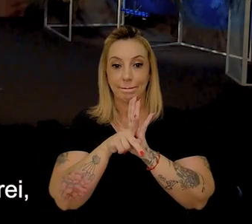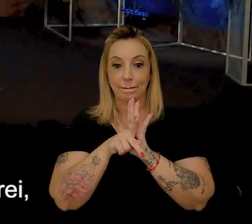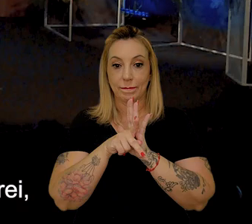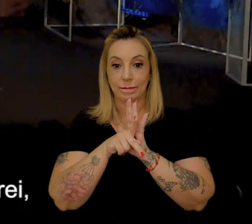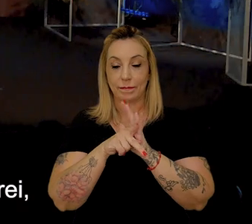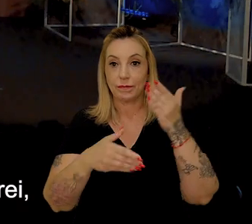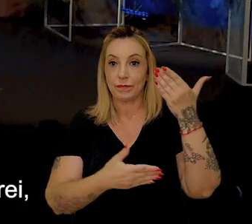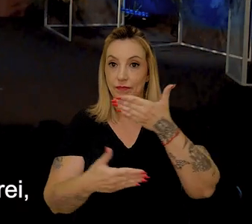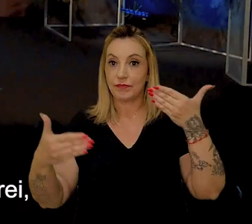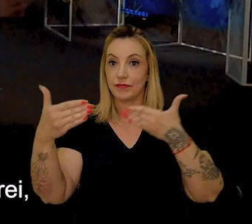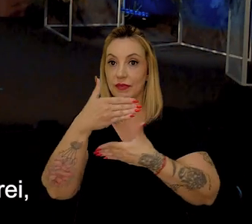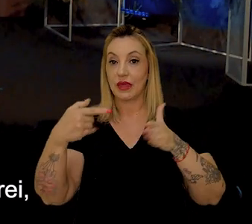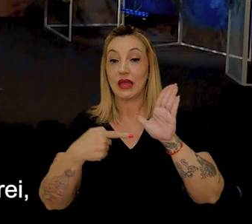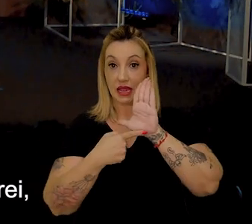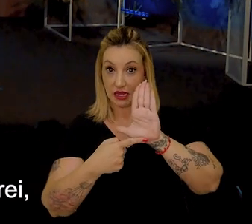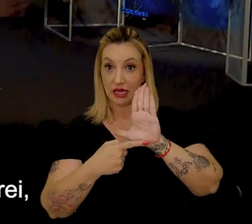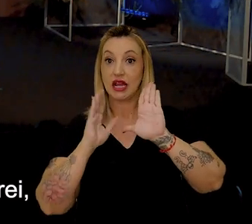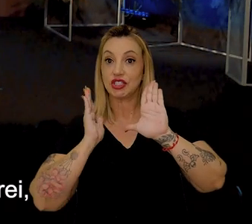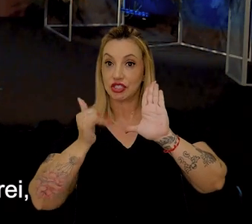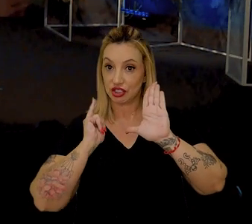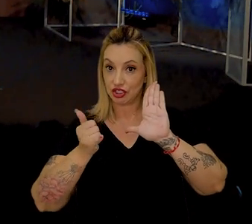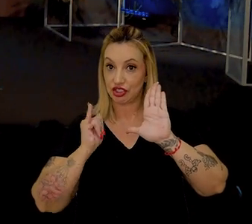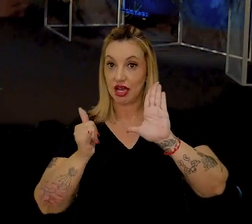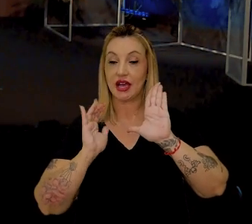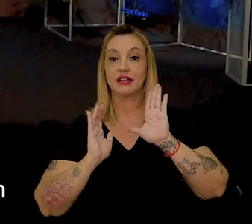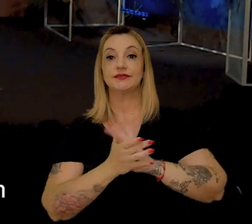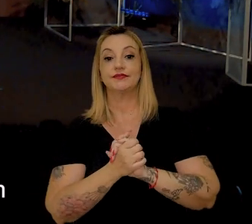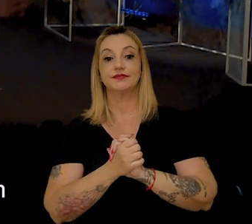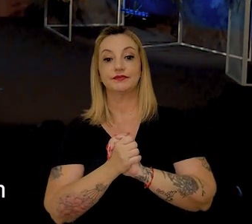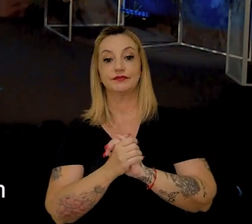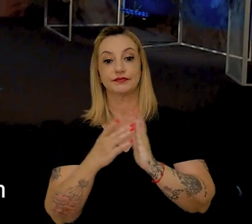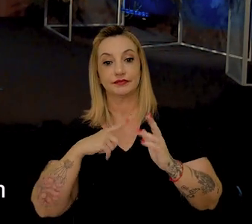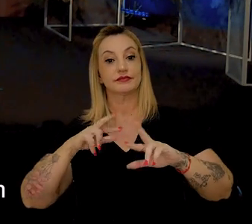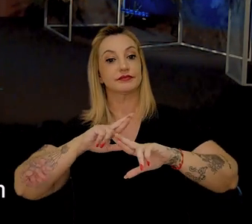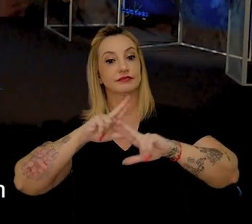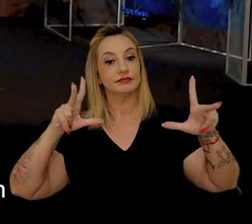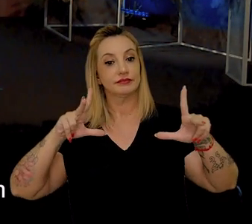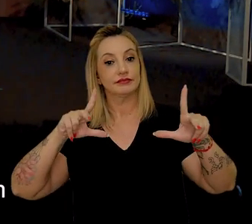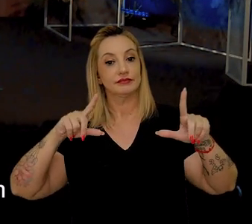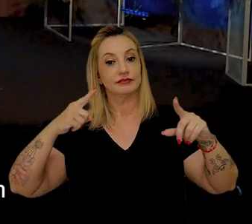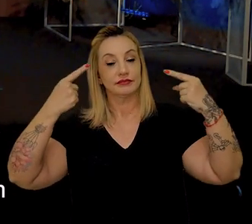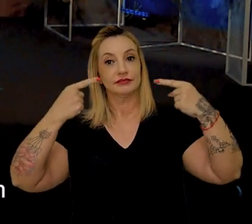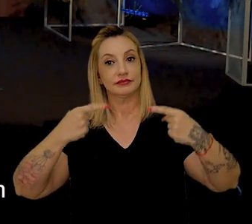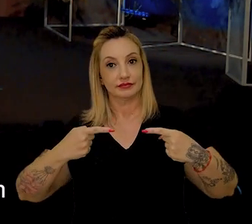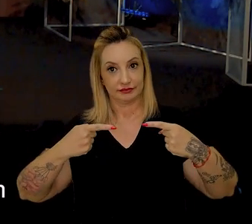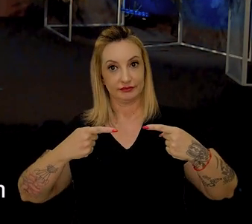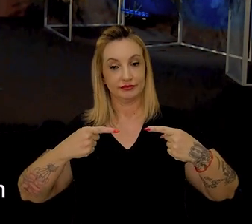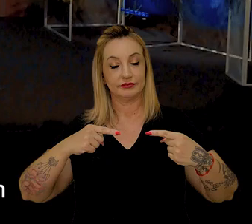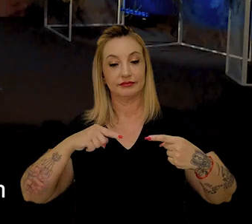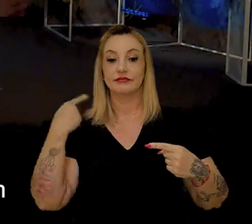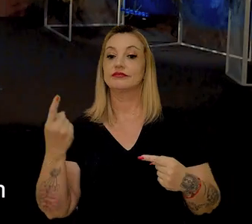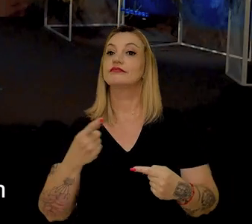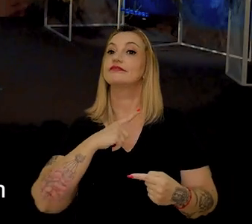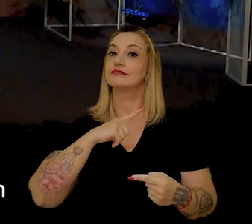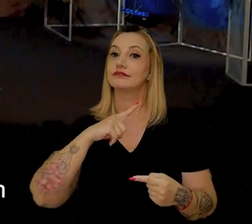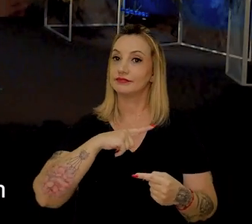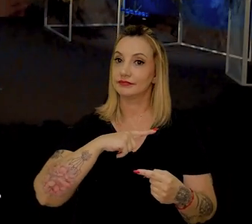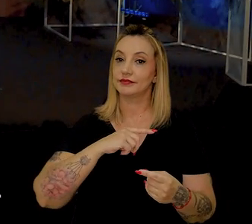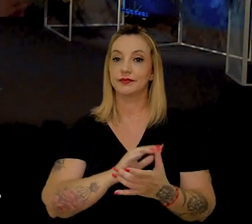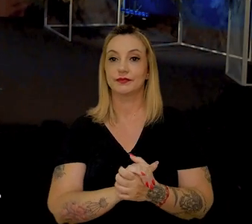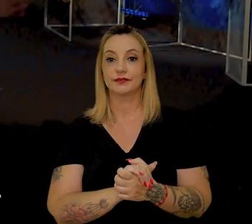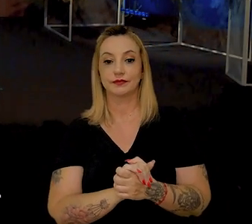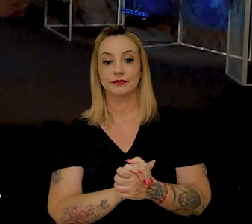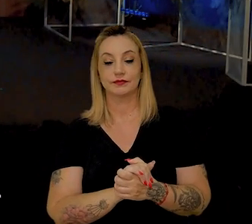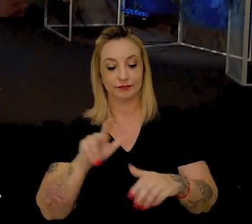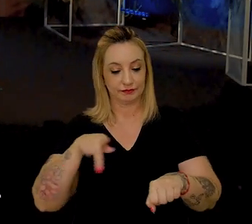transpar pelas próprios slides que eu mostrei que é uma diferença enorme entre entre os desafios que a gente tem